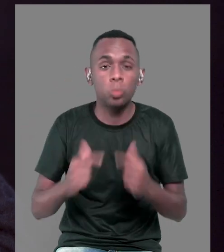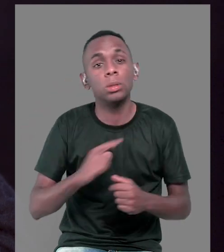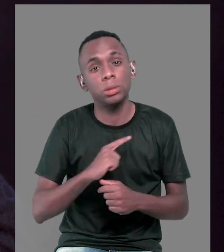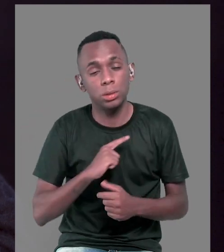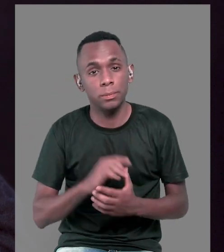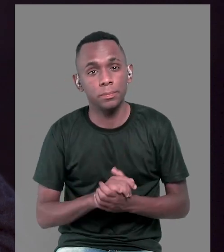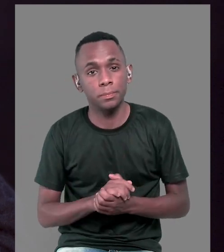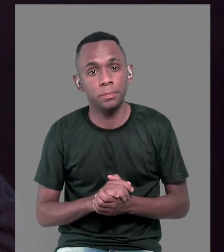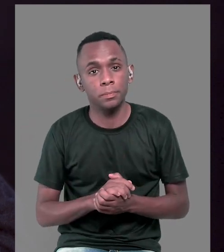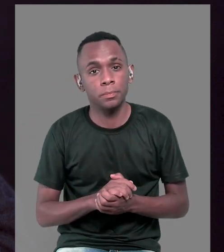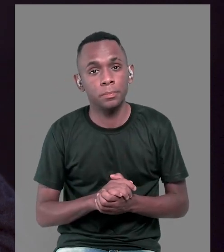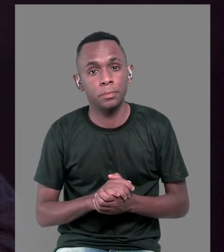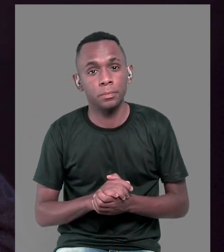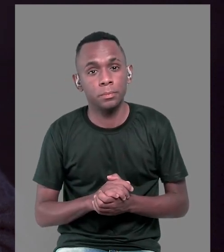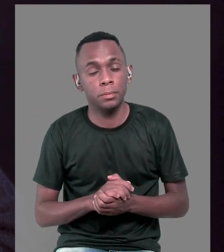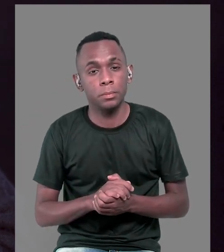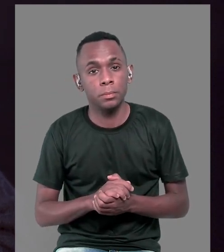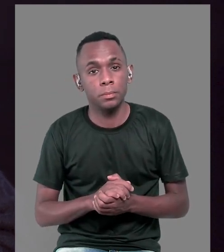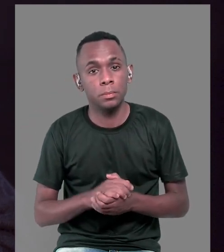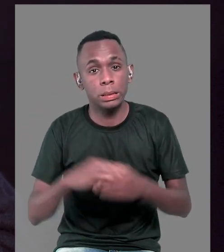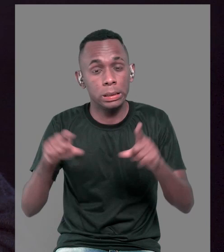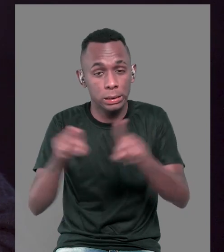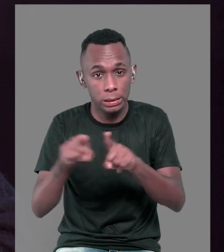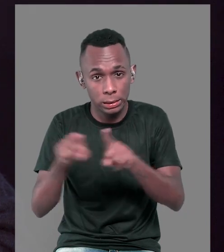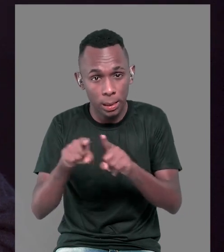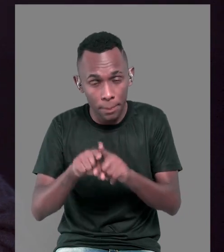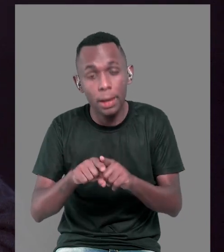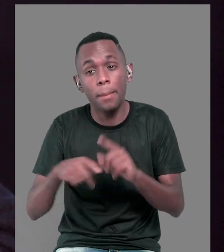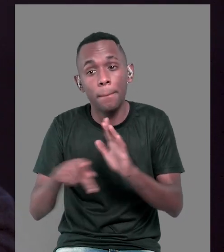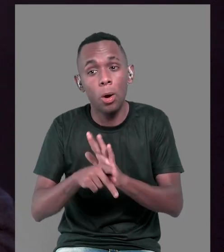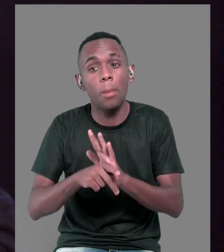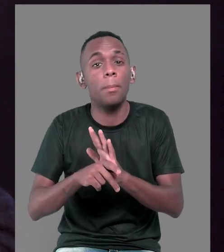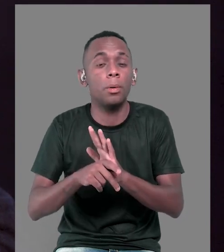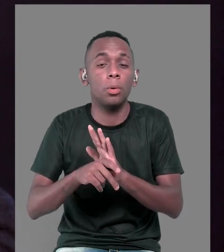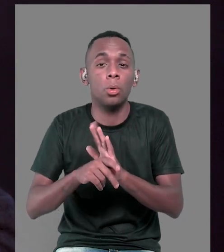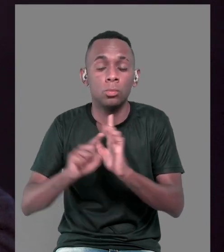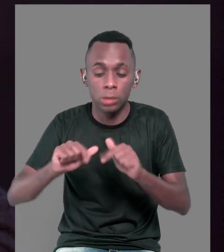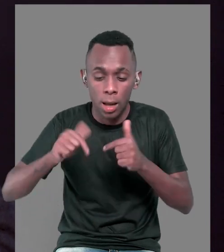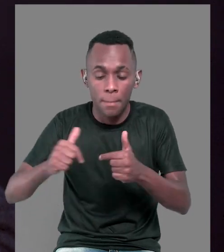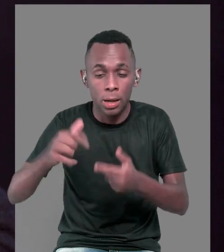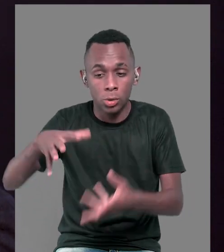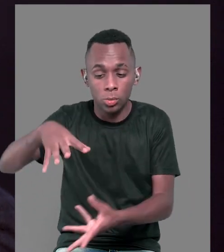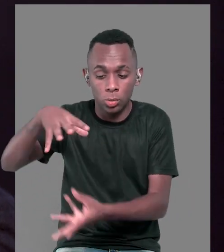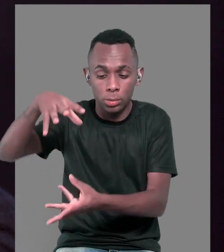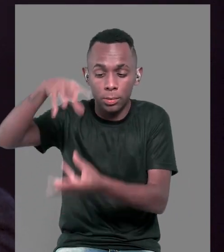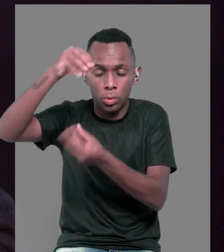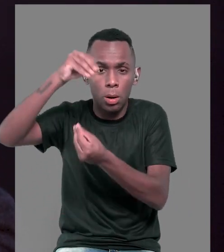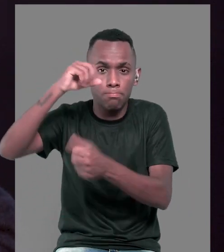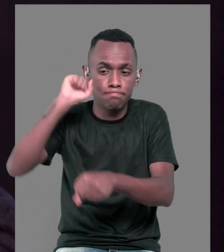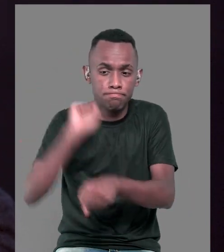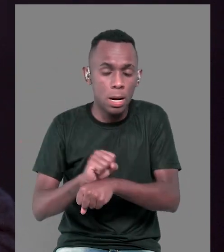E sim, as atividades espirituais, o espírito não é uma passividade, o espírito é